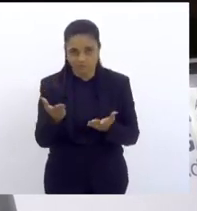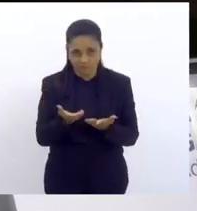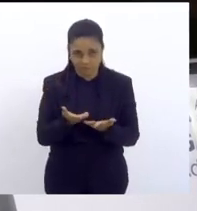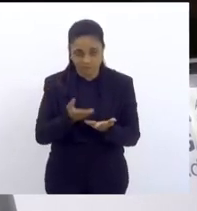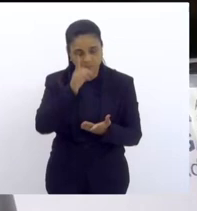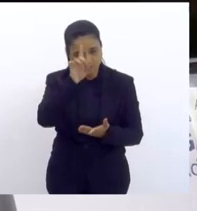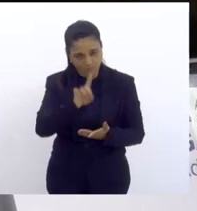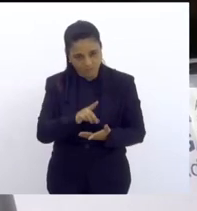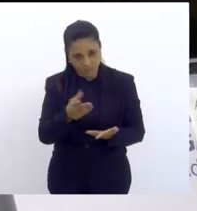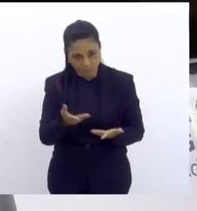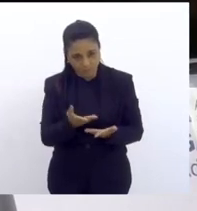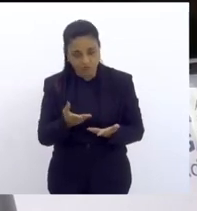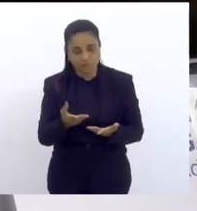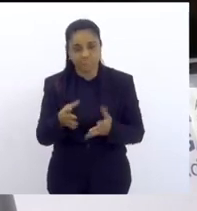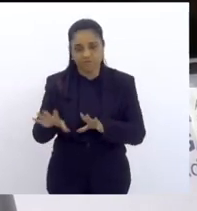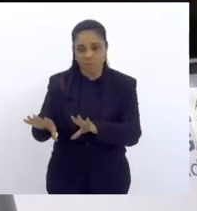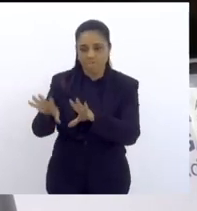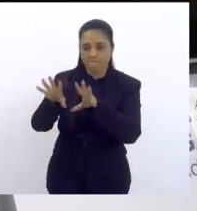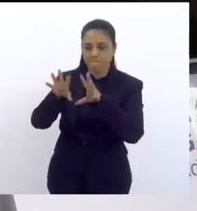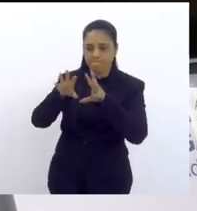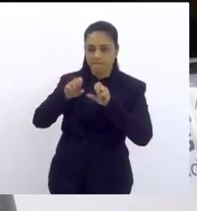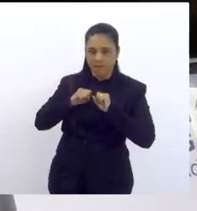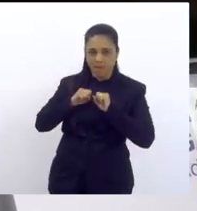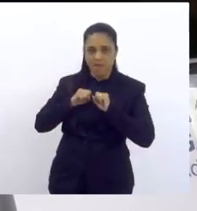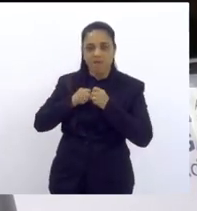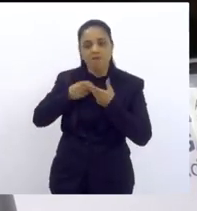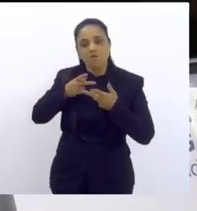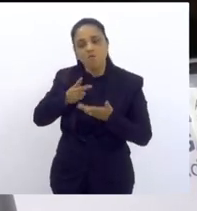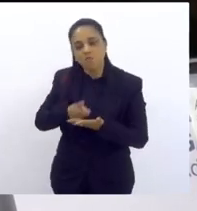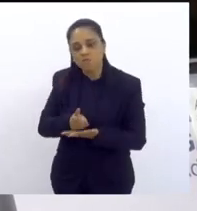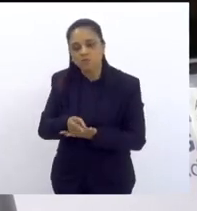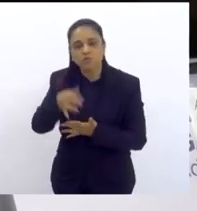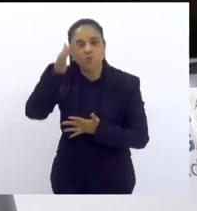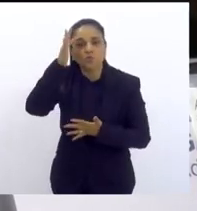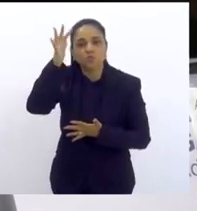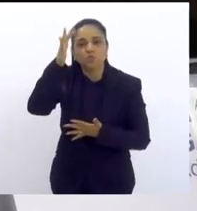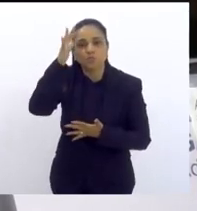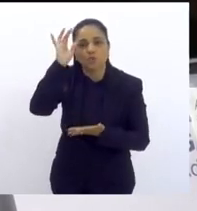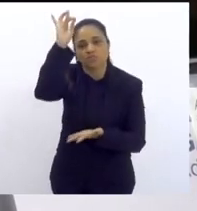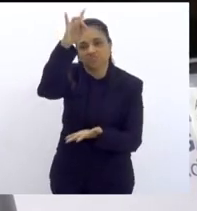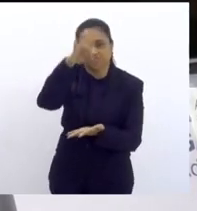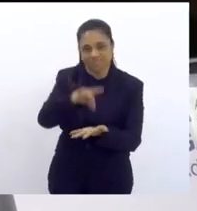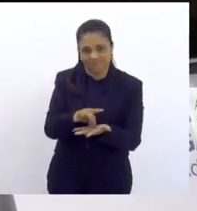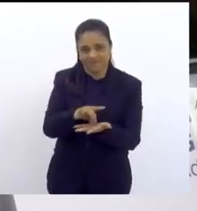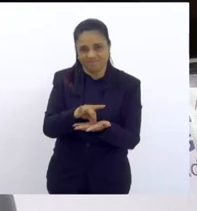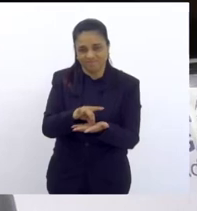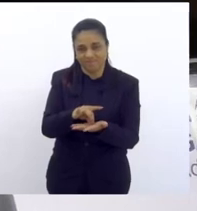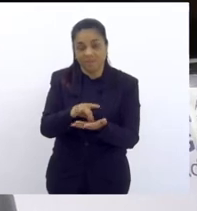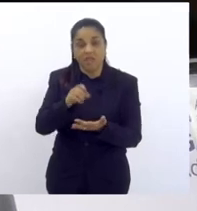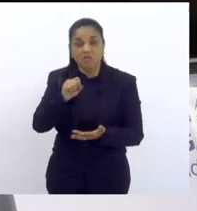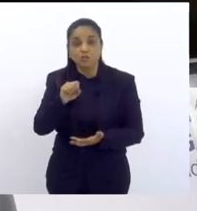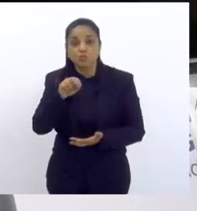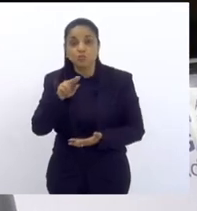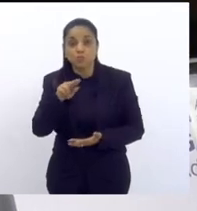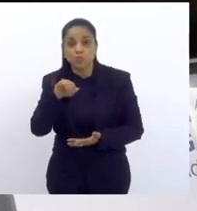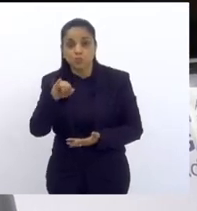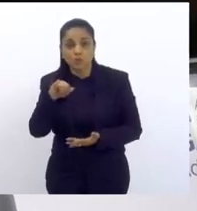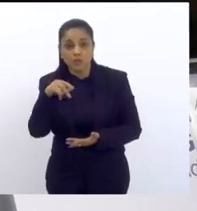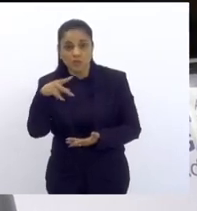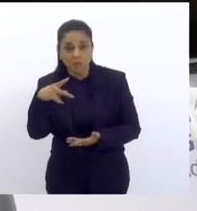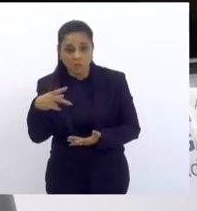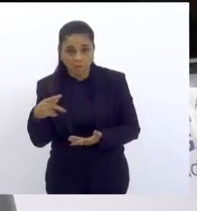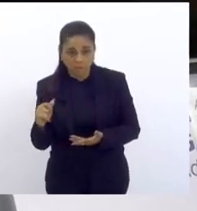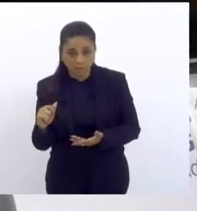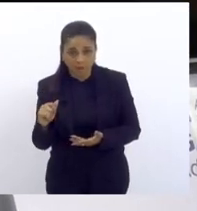que tomou para si a continuidade desse sonho que se realizou ele é